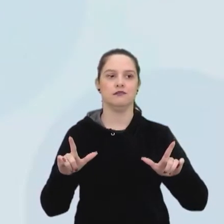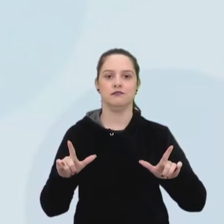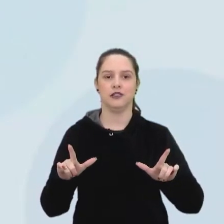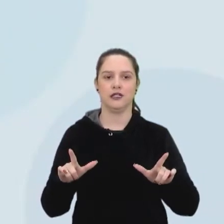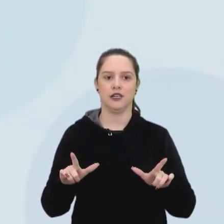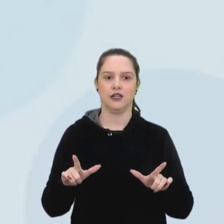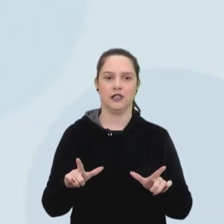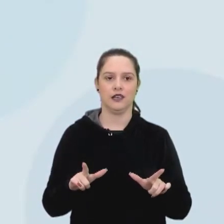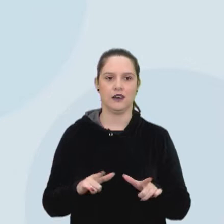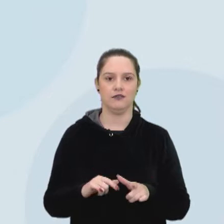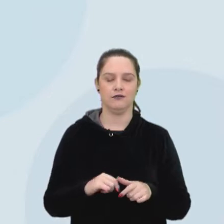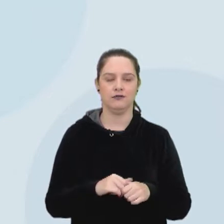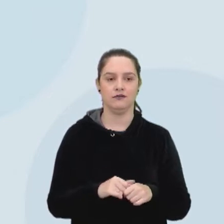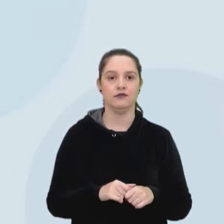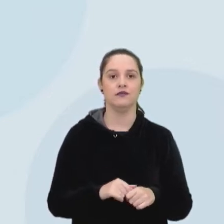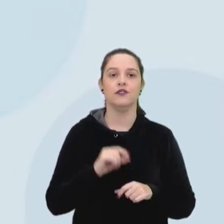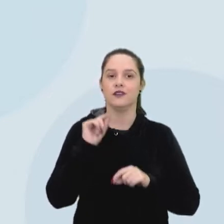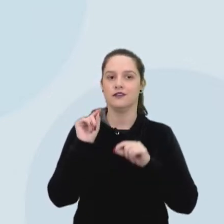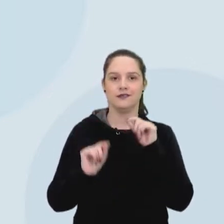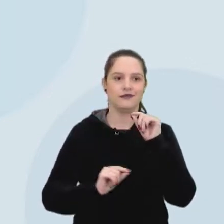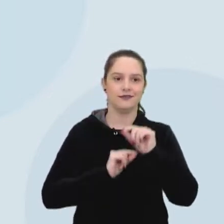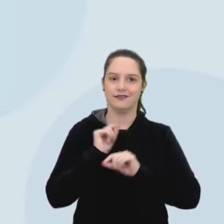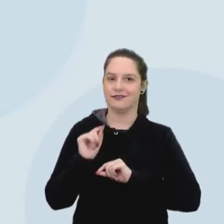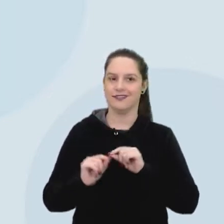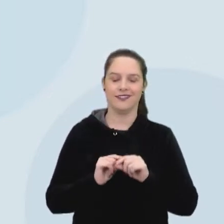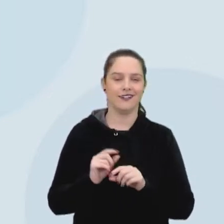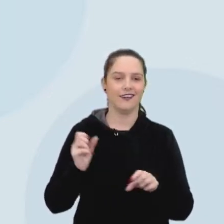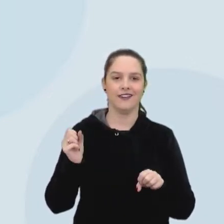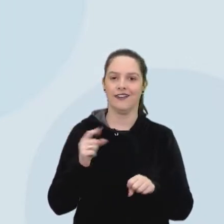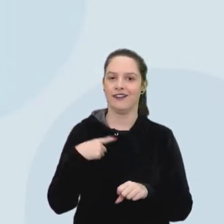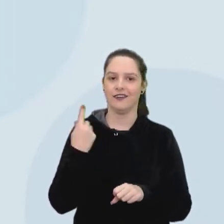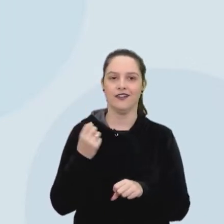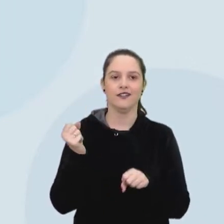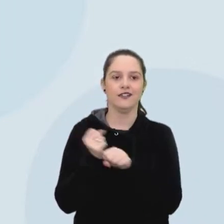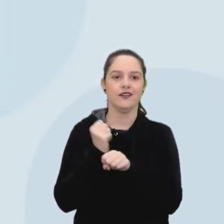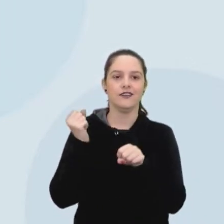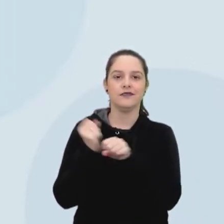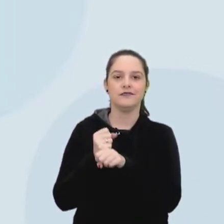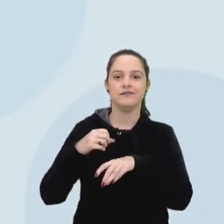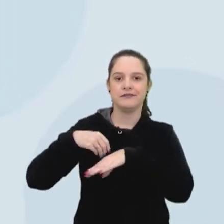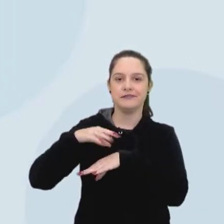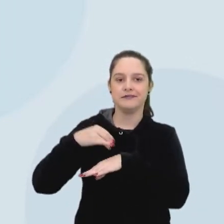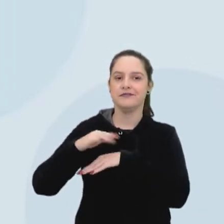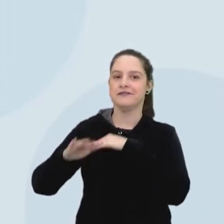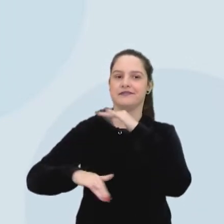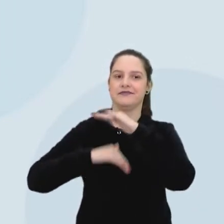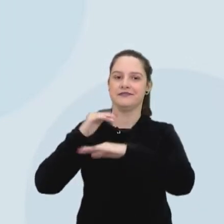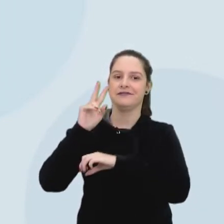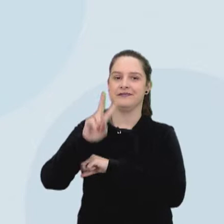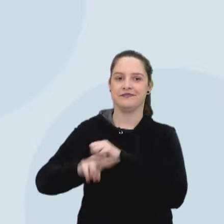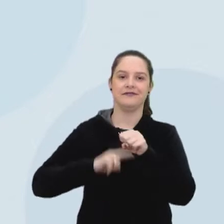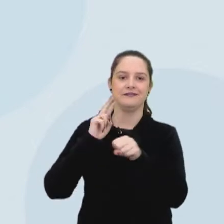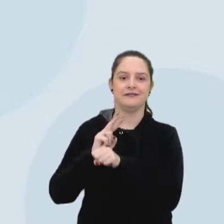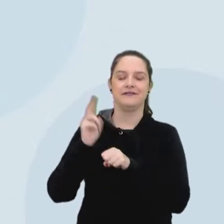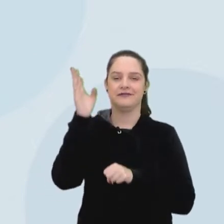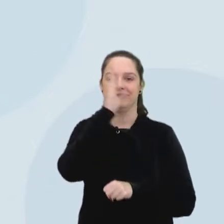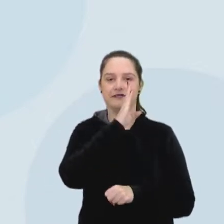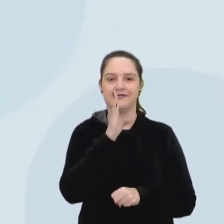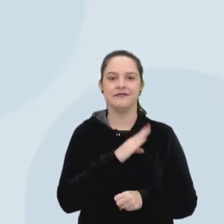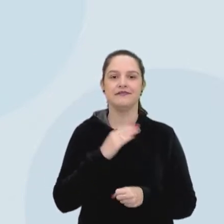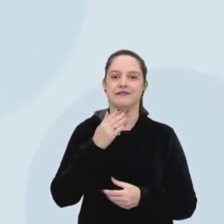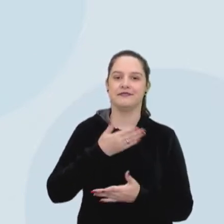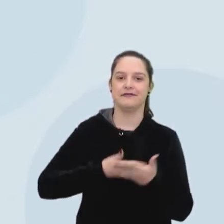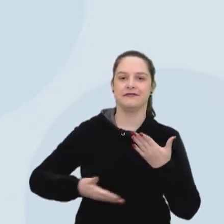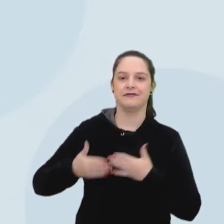desenvolvimento sustentável. O que é? A construção de indicadores de desenvolvimento sustentável no Brasil integra-se